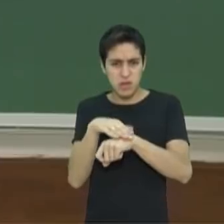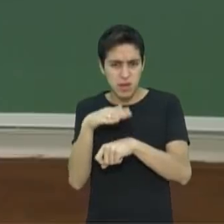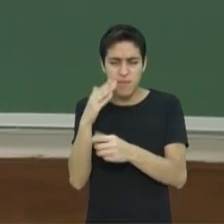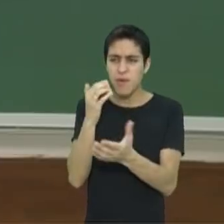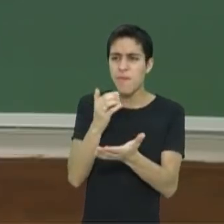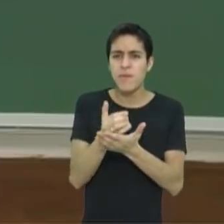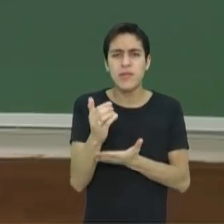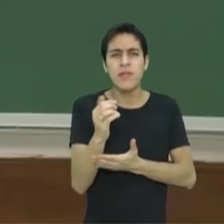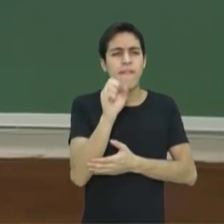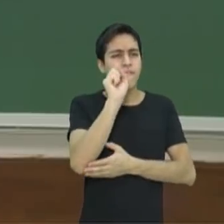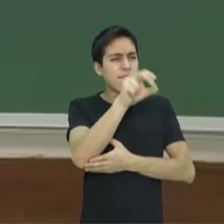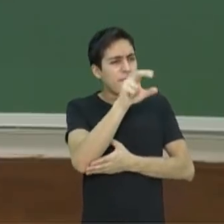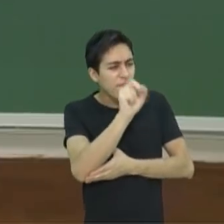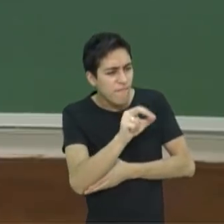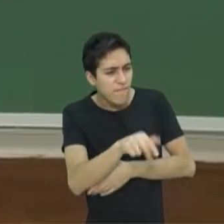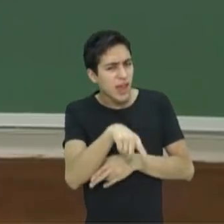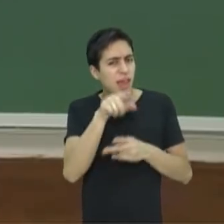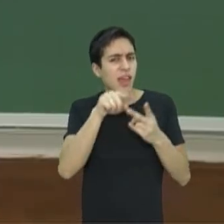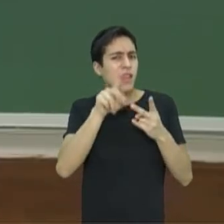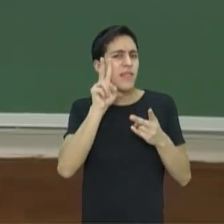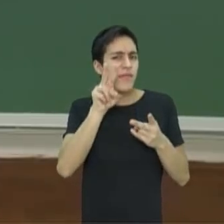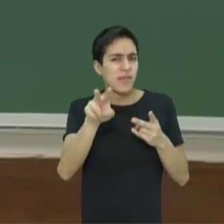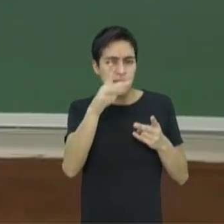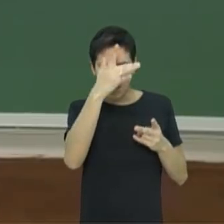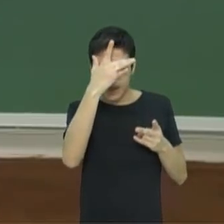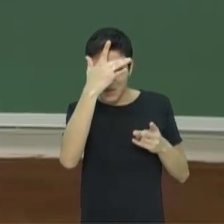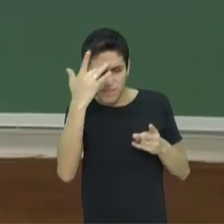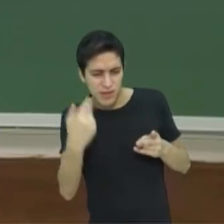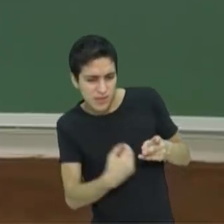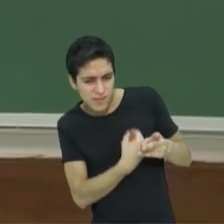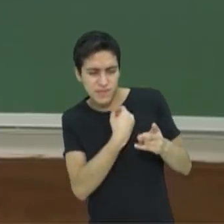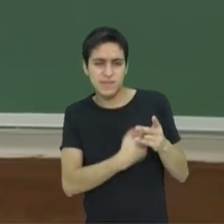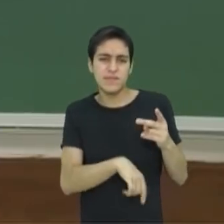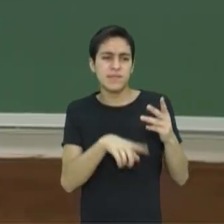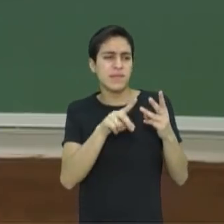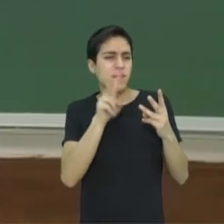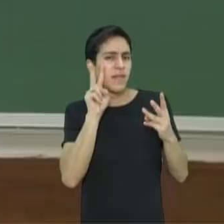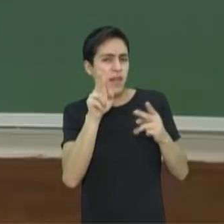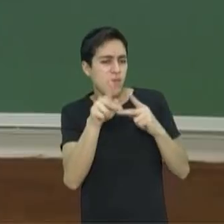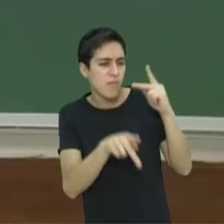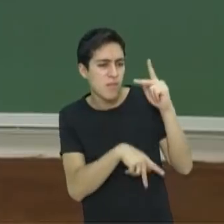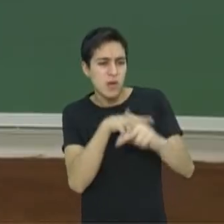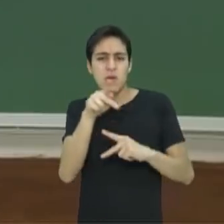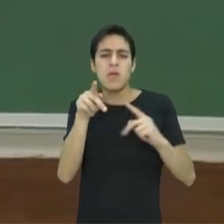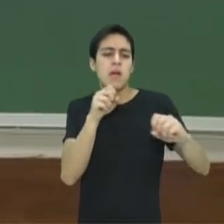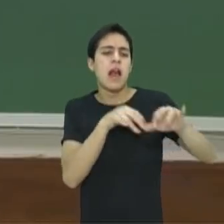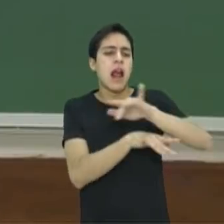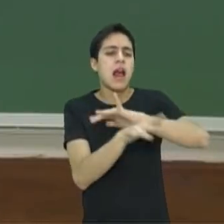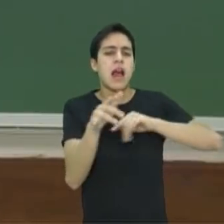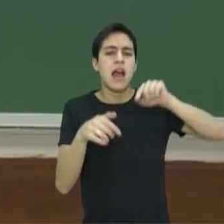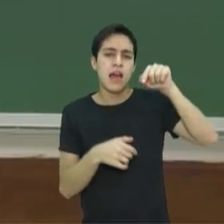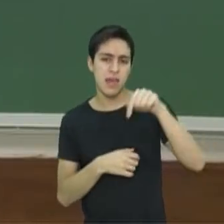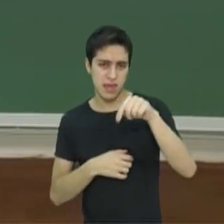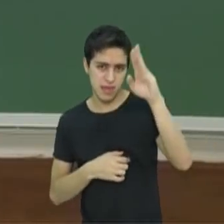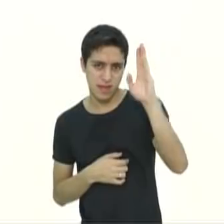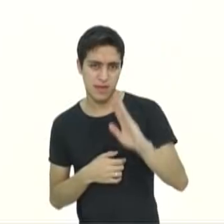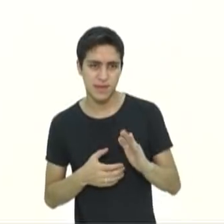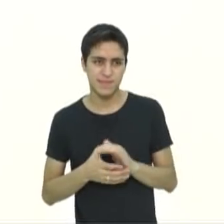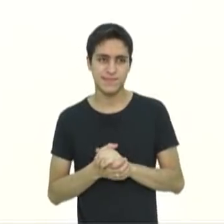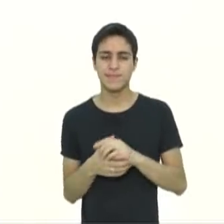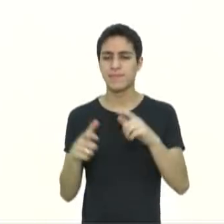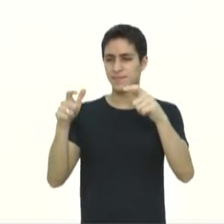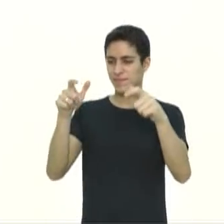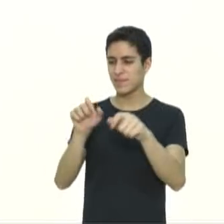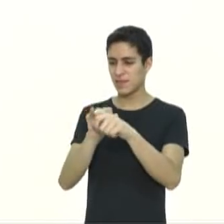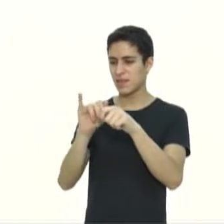a ouvir falar dele e ver a sua vida, ver a sua população caminhando entre nós? Ela fica na ilha de